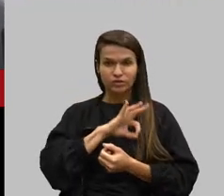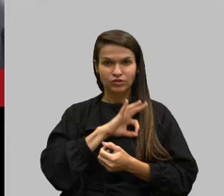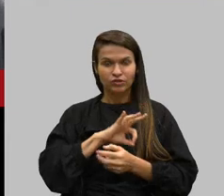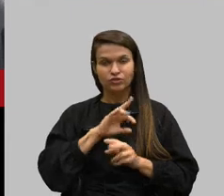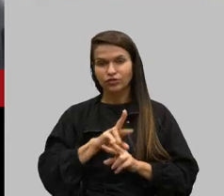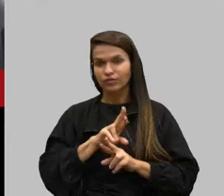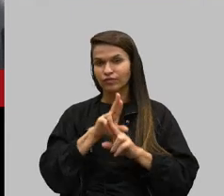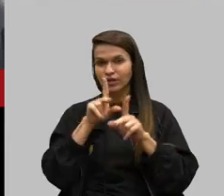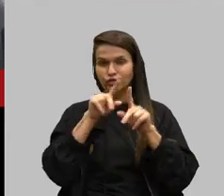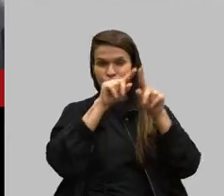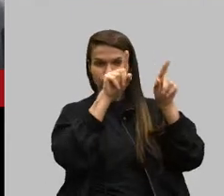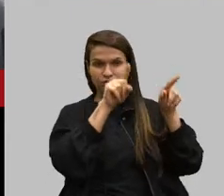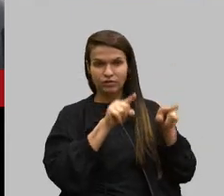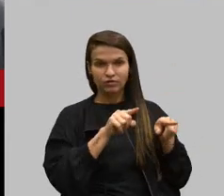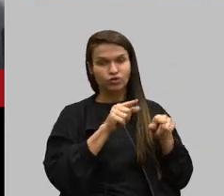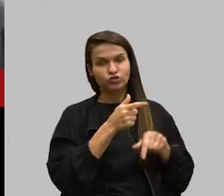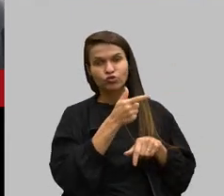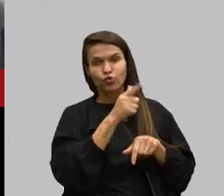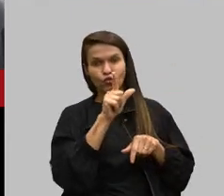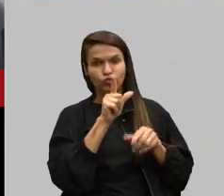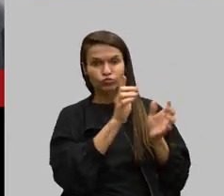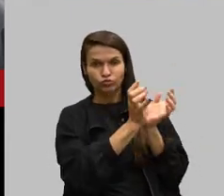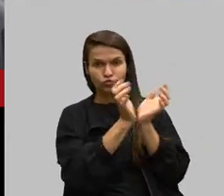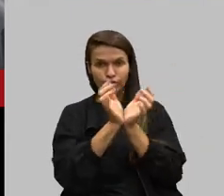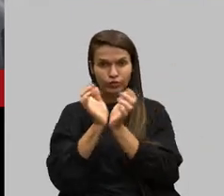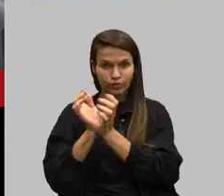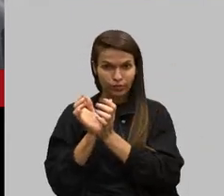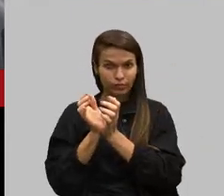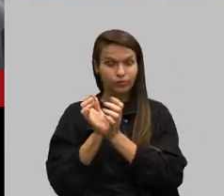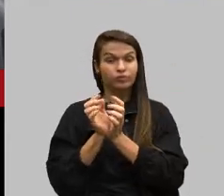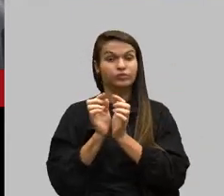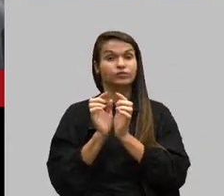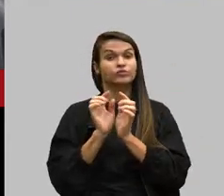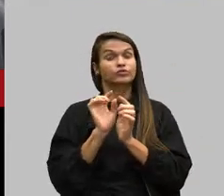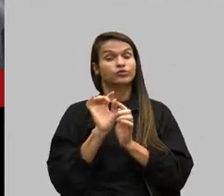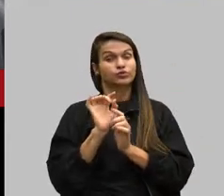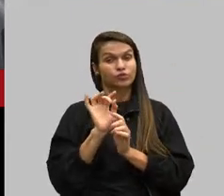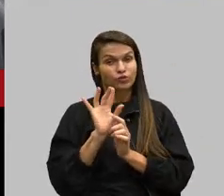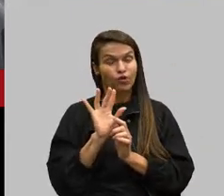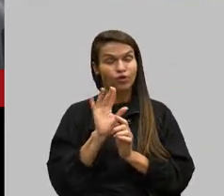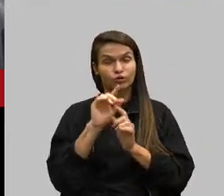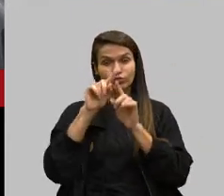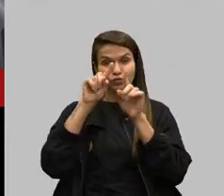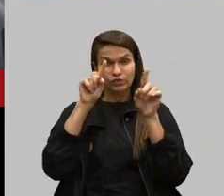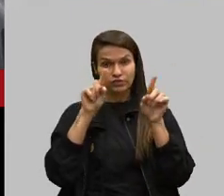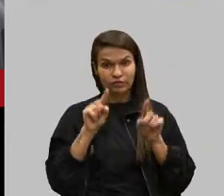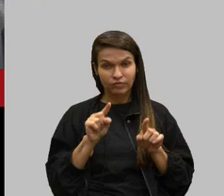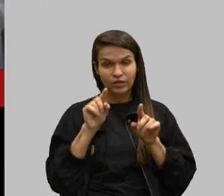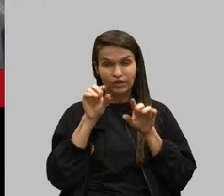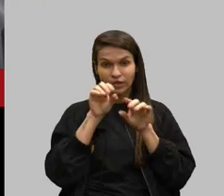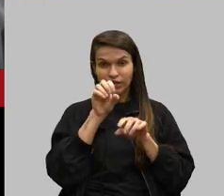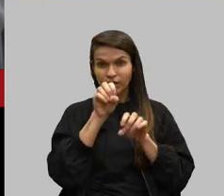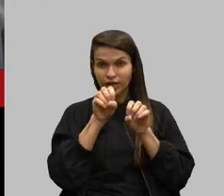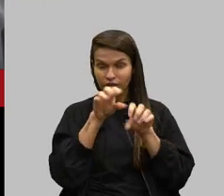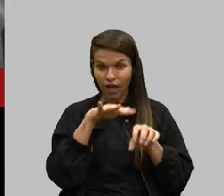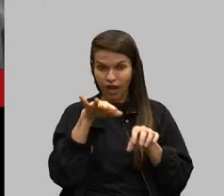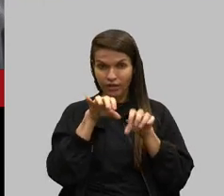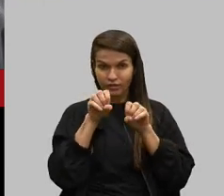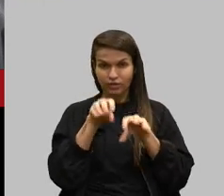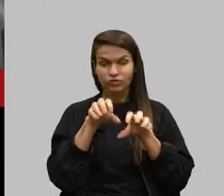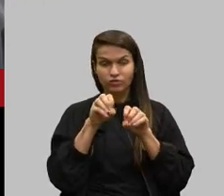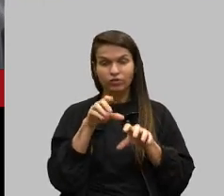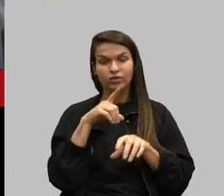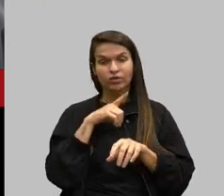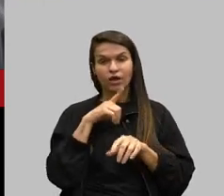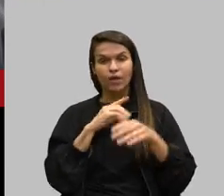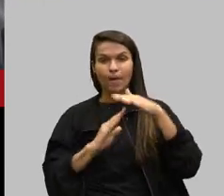servidores de outras categorias a exceção dos servidores da educação que tem a questão do